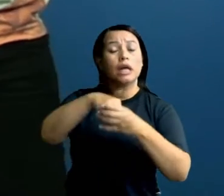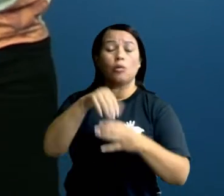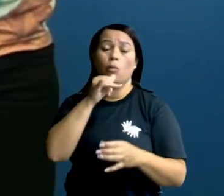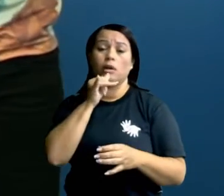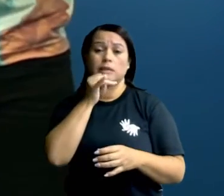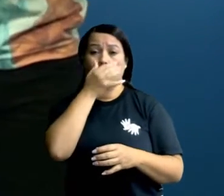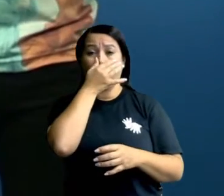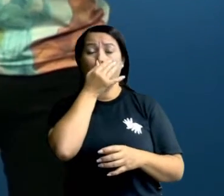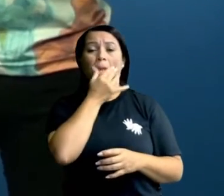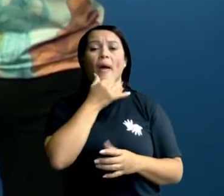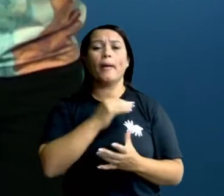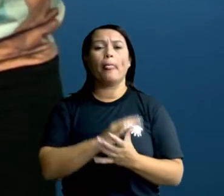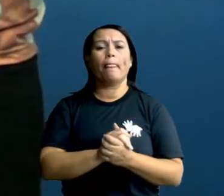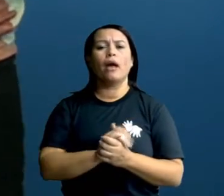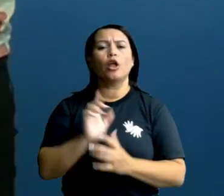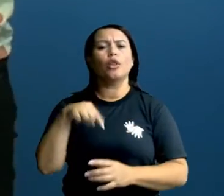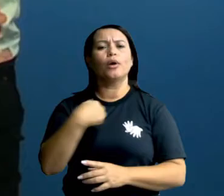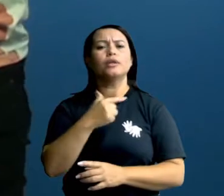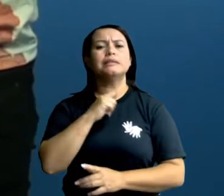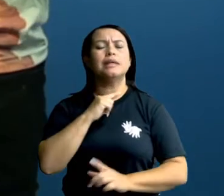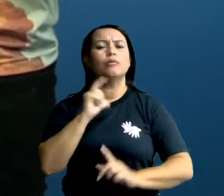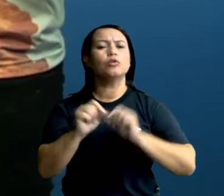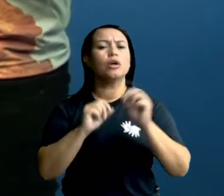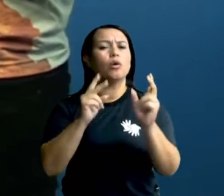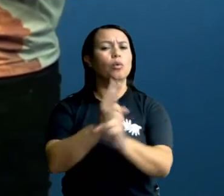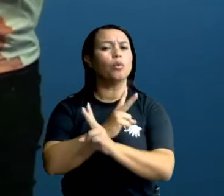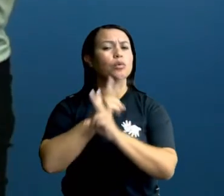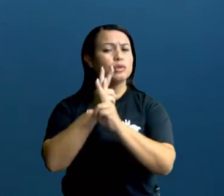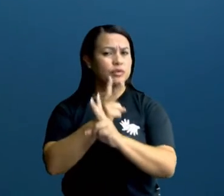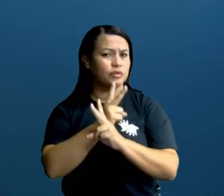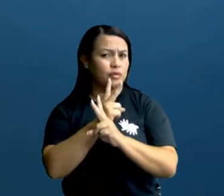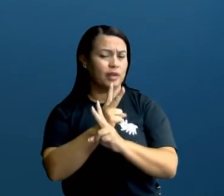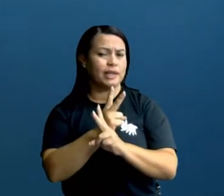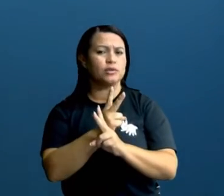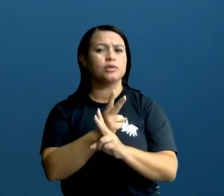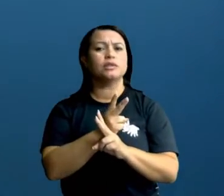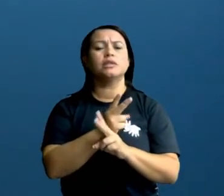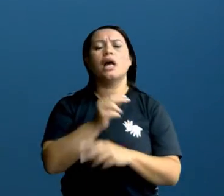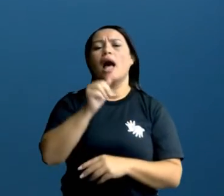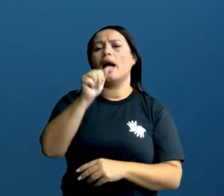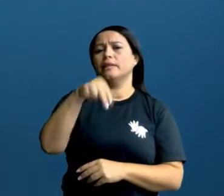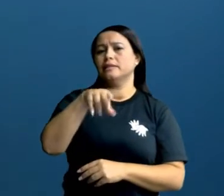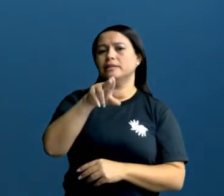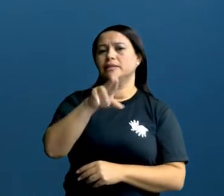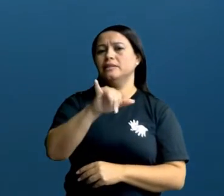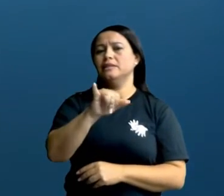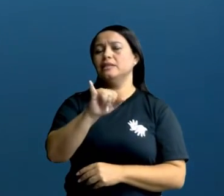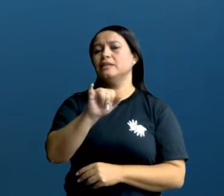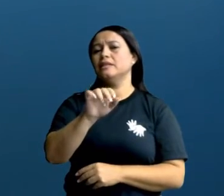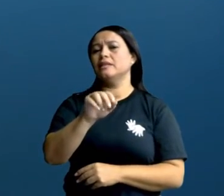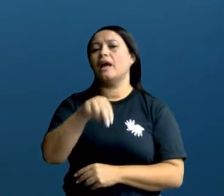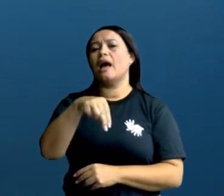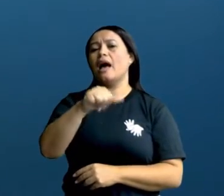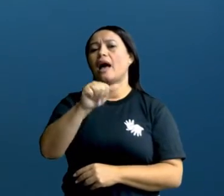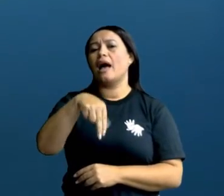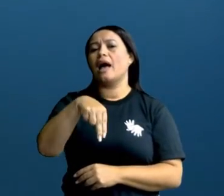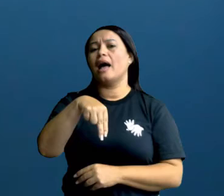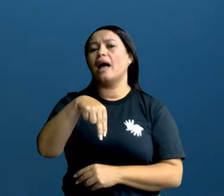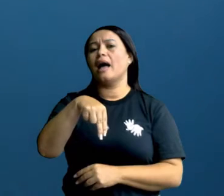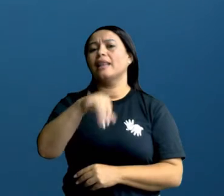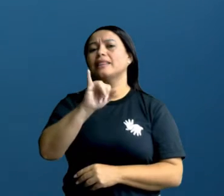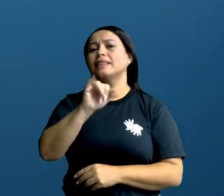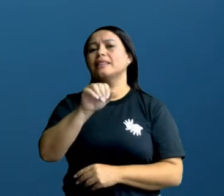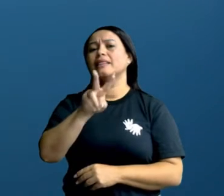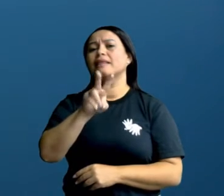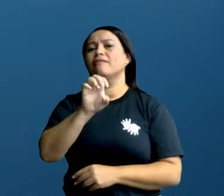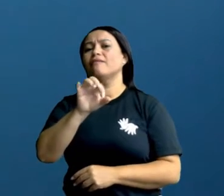por exemplo, a gente tem aí os ventos alísios, tá? Então, as duas imagens retratam a mesma coisa, tá bom? E aí o